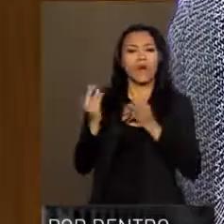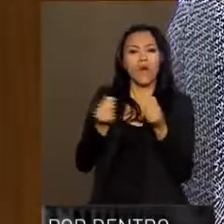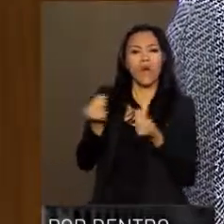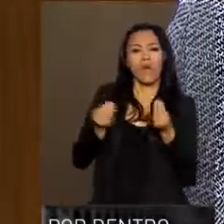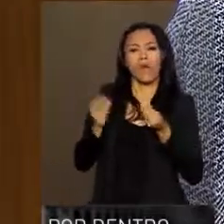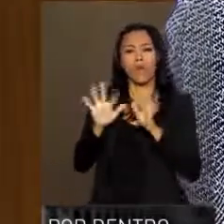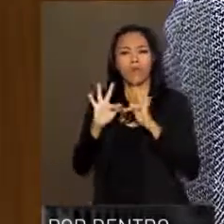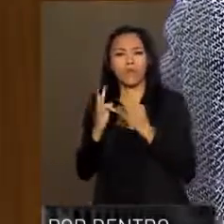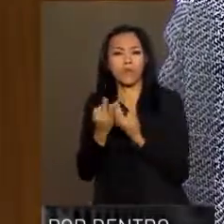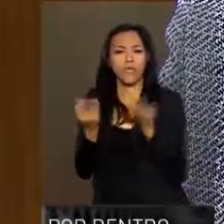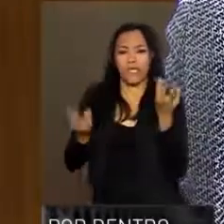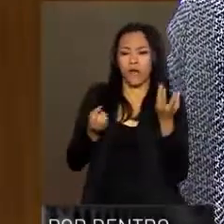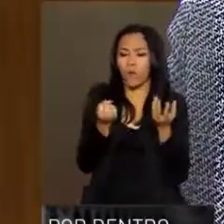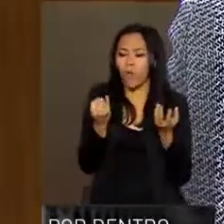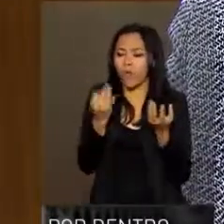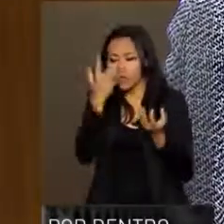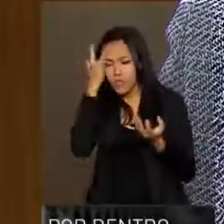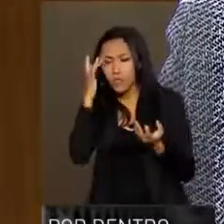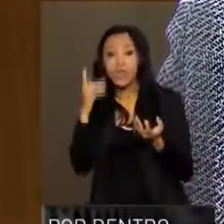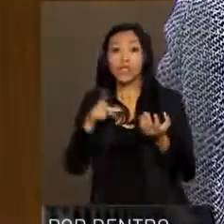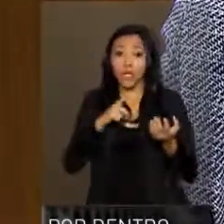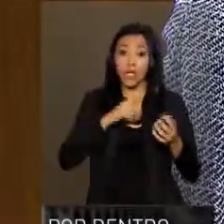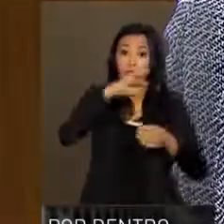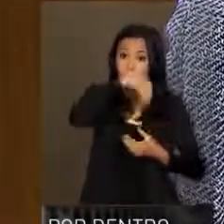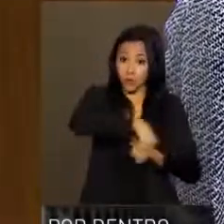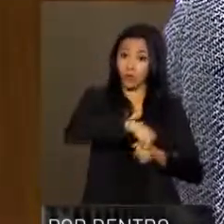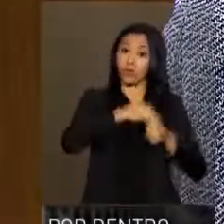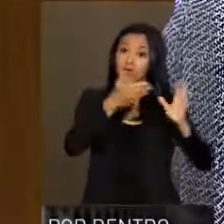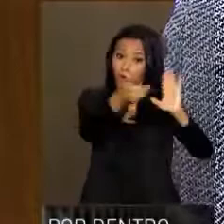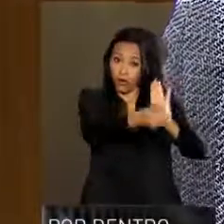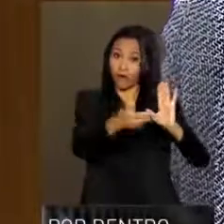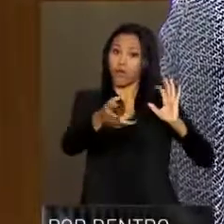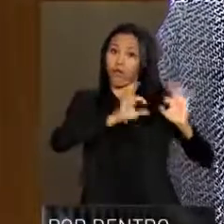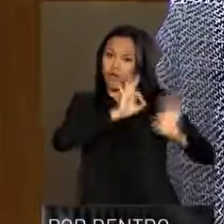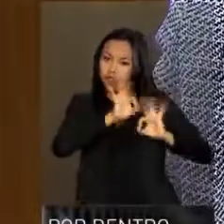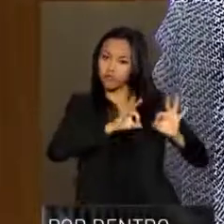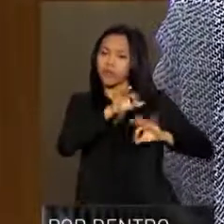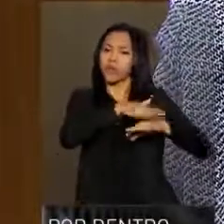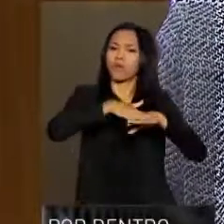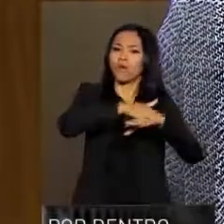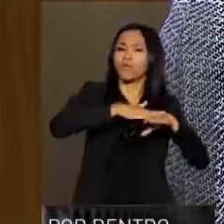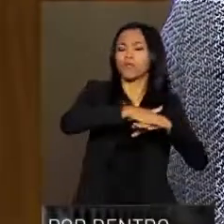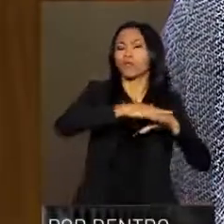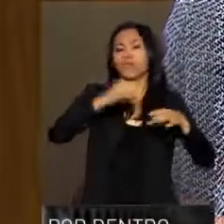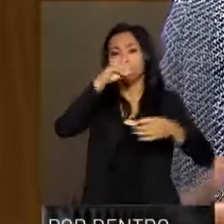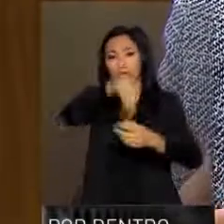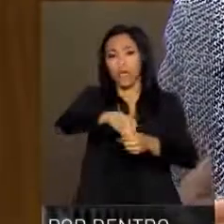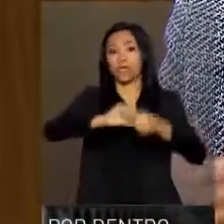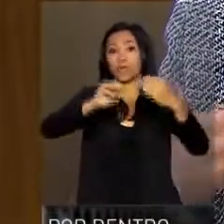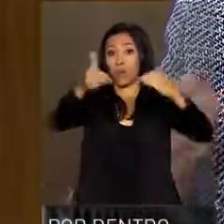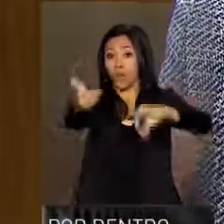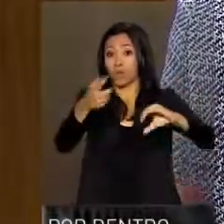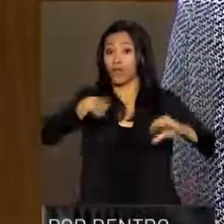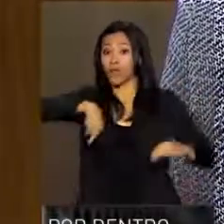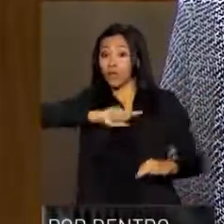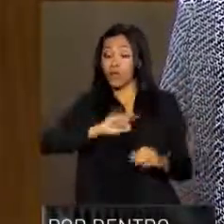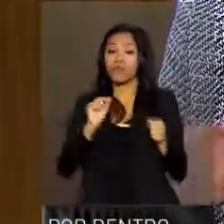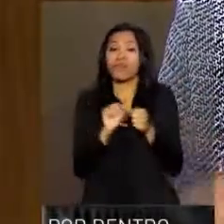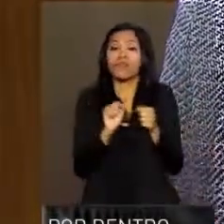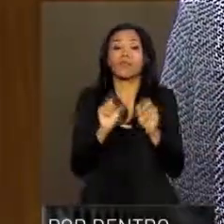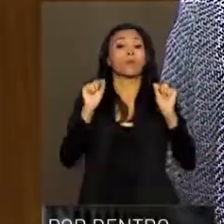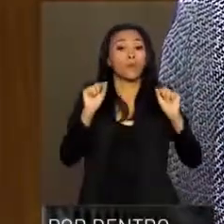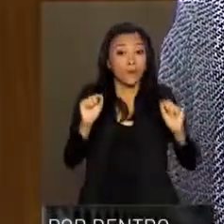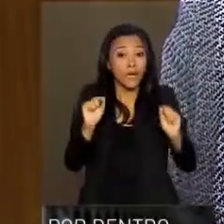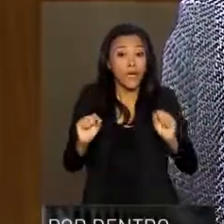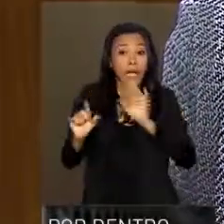bancada feminina nós estamos trabalhando bastante mesmo nessa relação com o congresso nacional é para que nós possamos fazer com que a